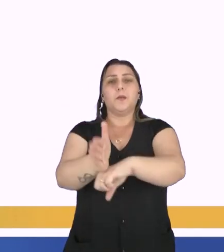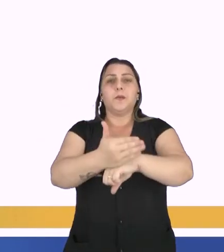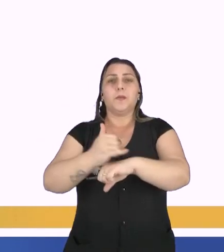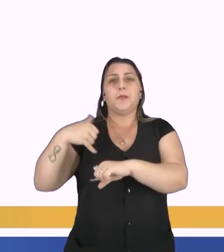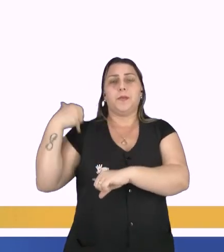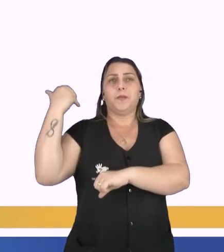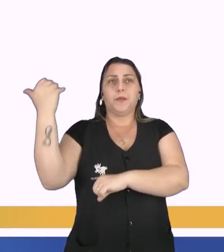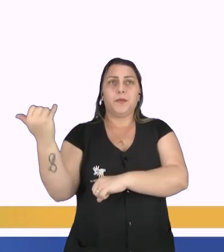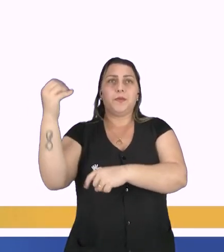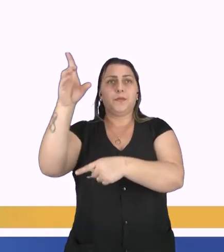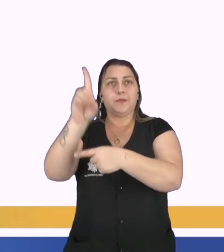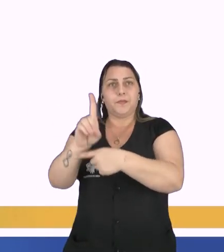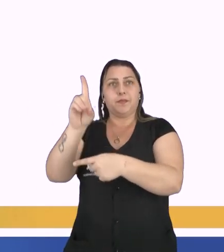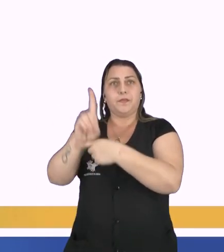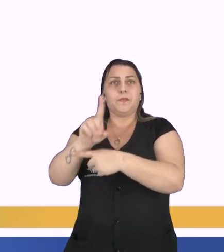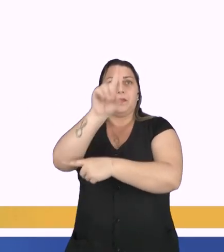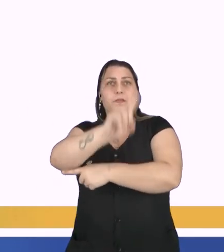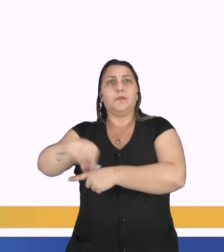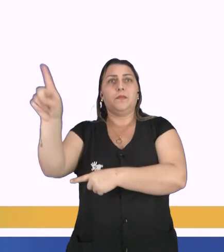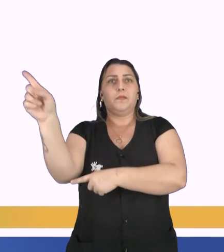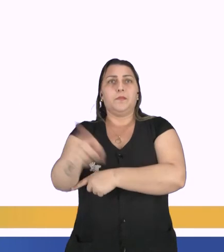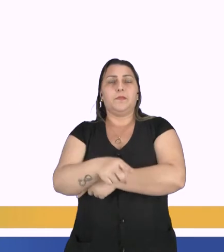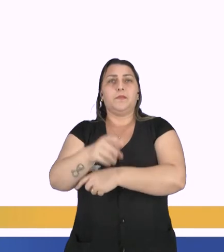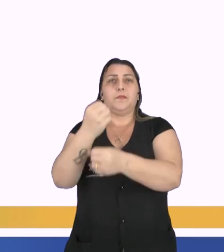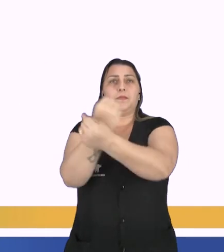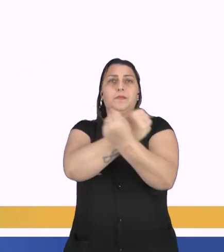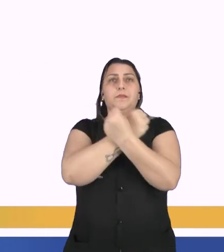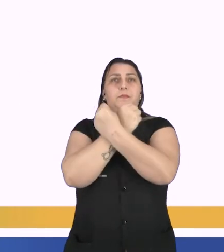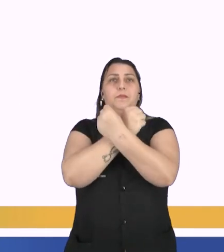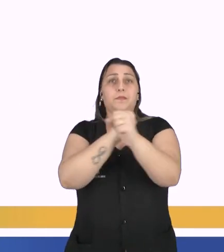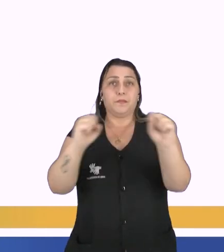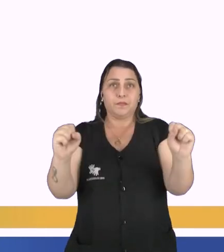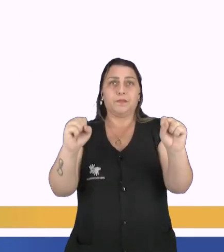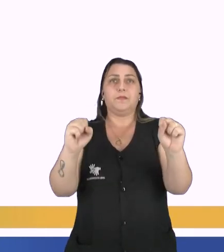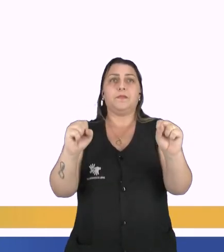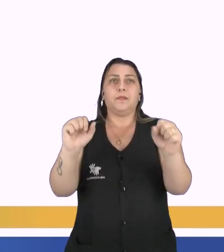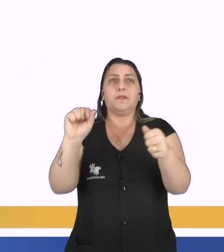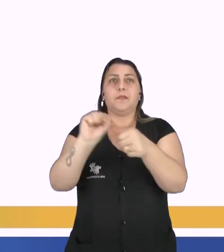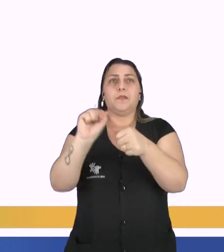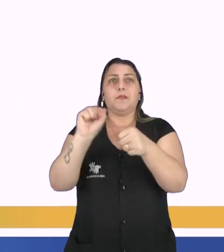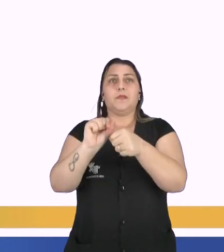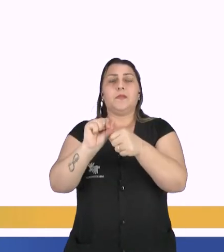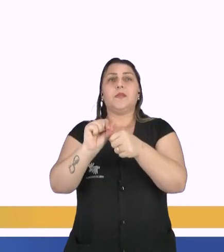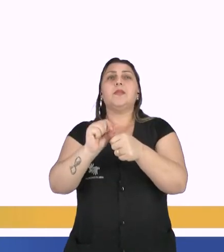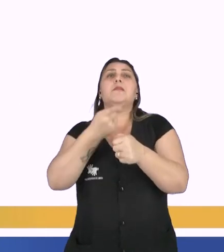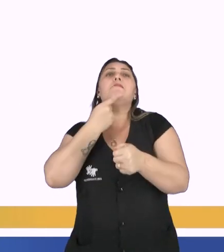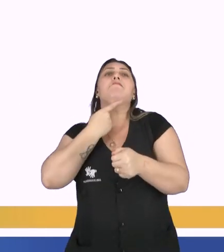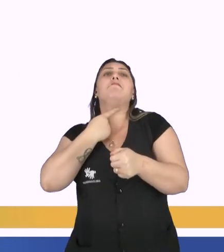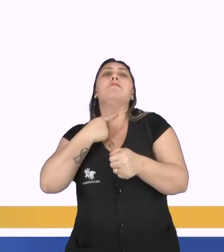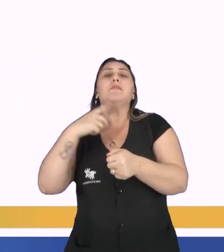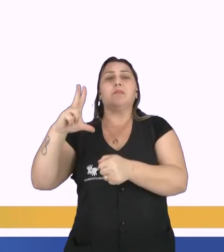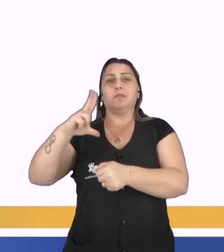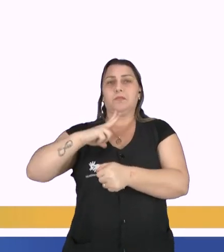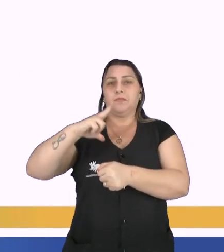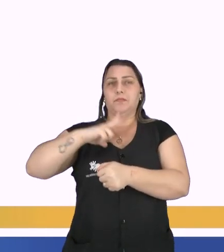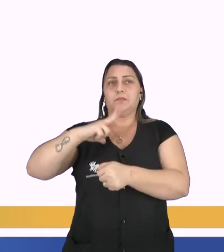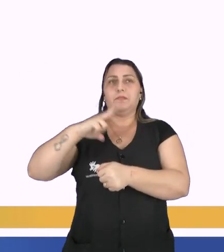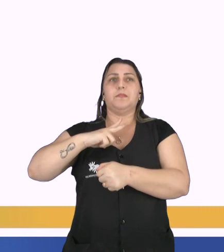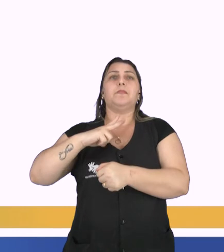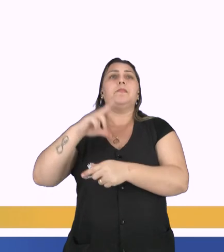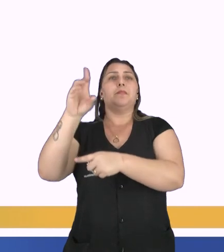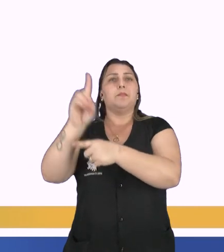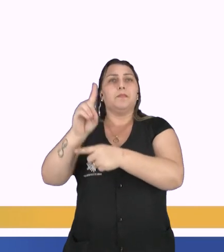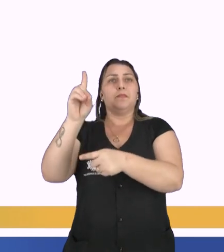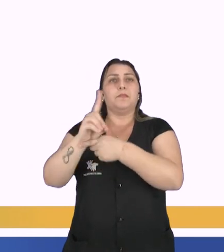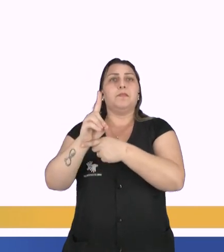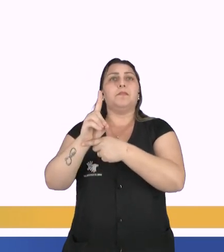da maioridade. D. A anulação da ordem escravista que prevalecia sobre os interesses